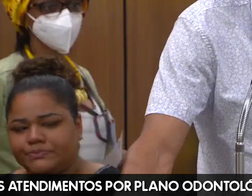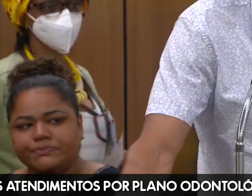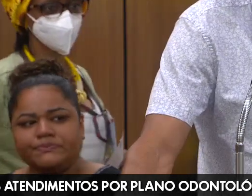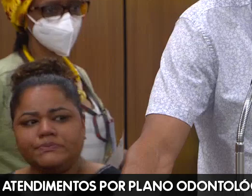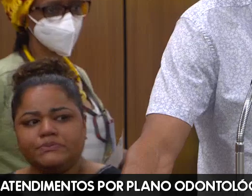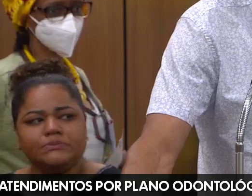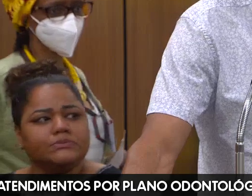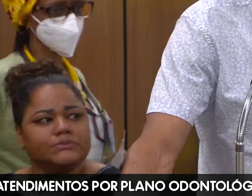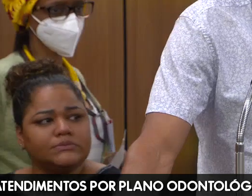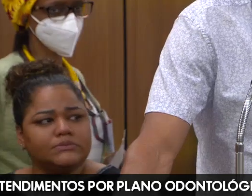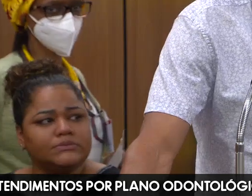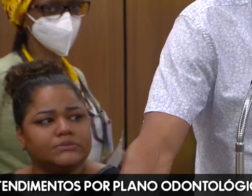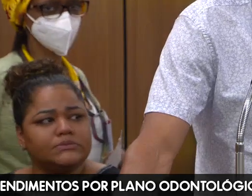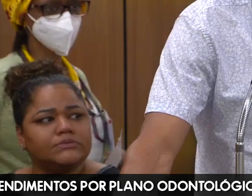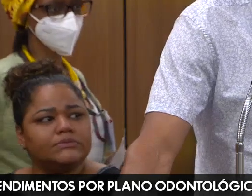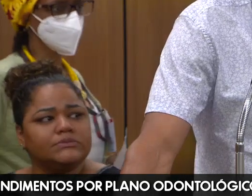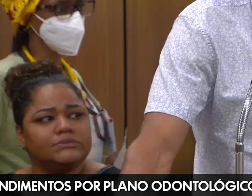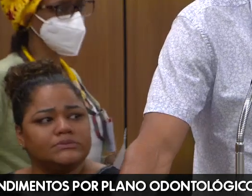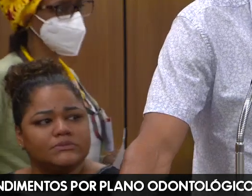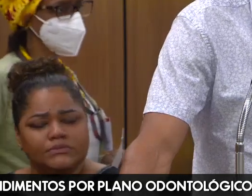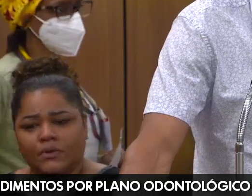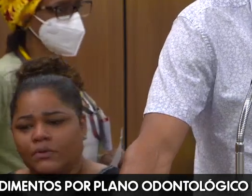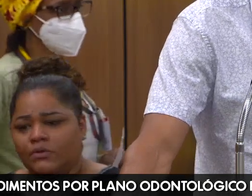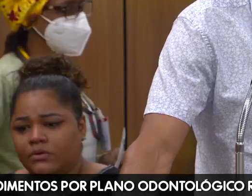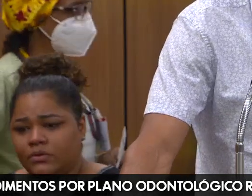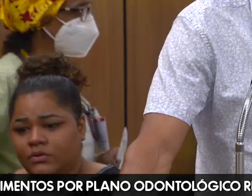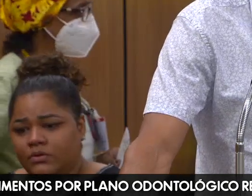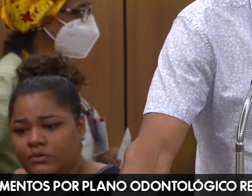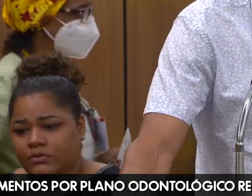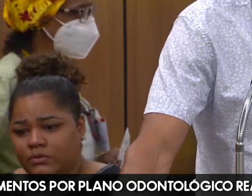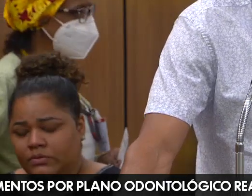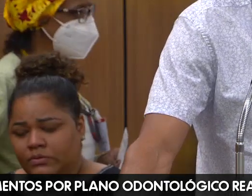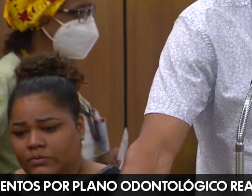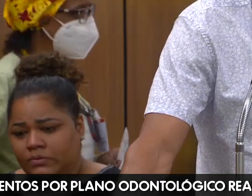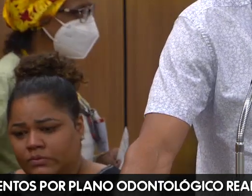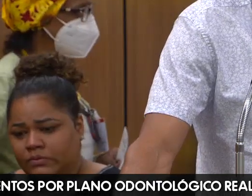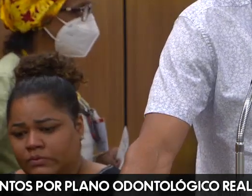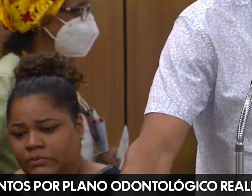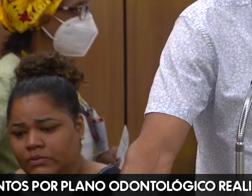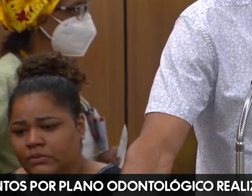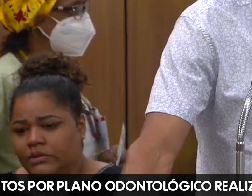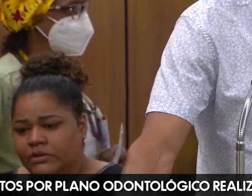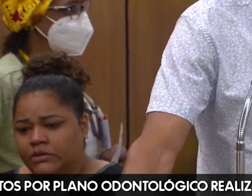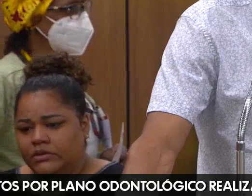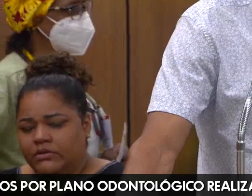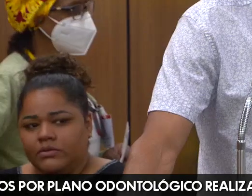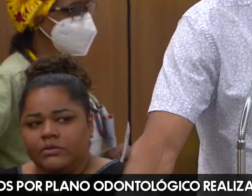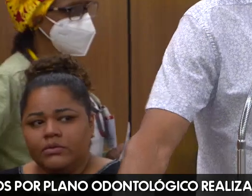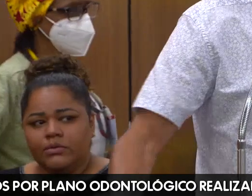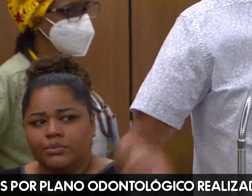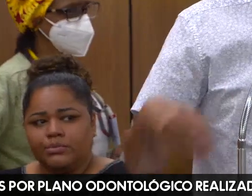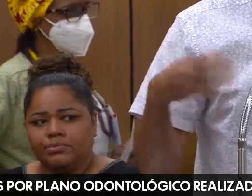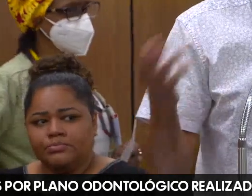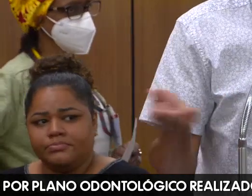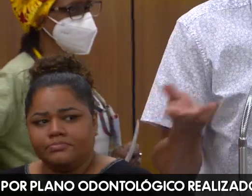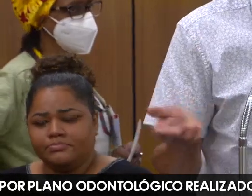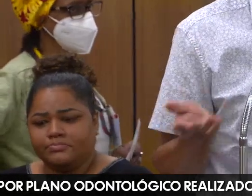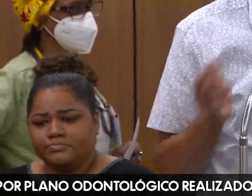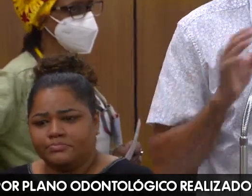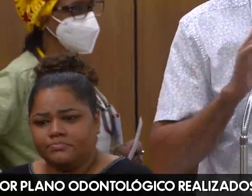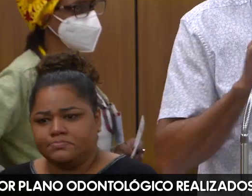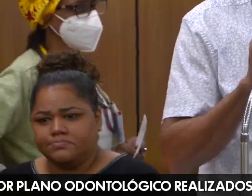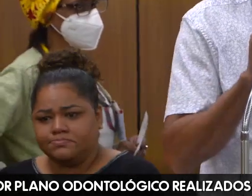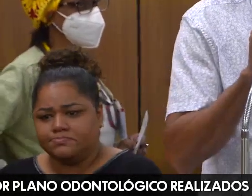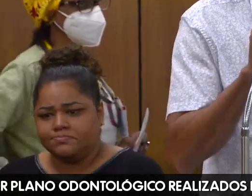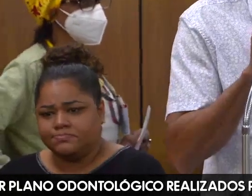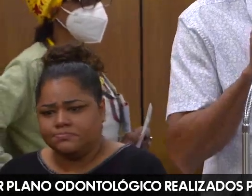e eu vou fazer um breve relato aqui mas o meu caso tá bem inferior ao que as